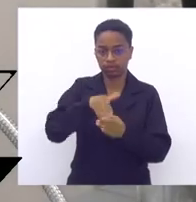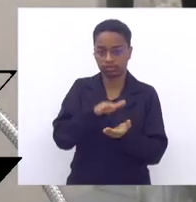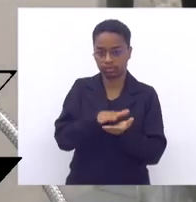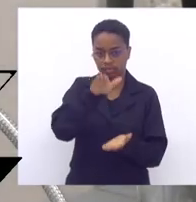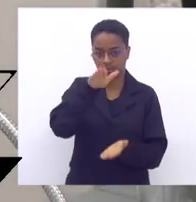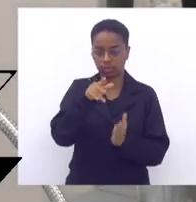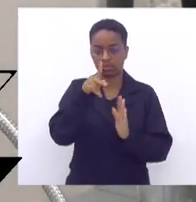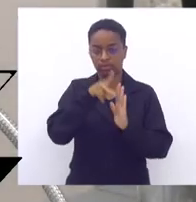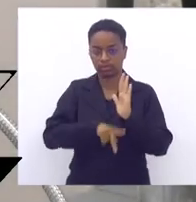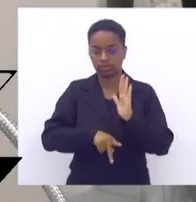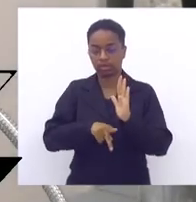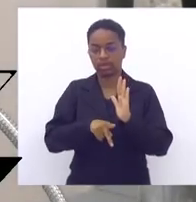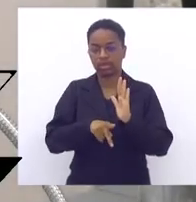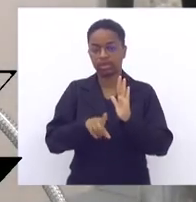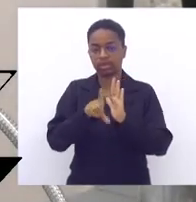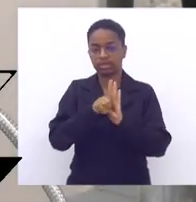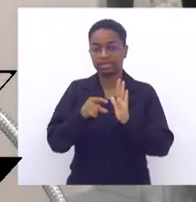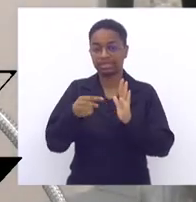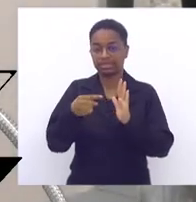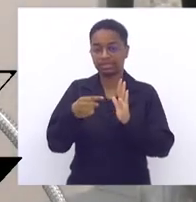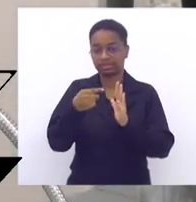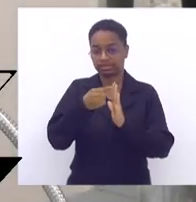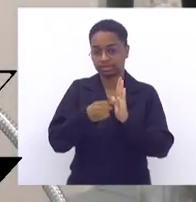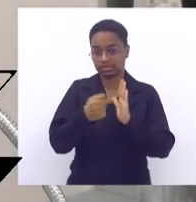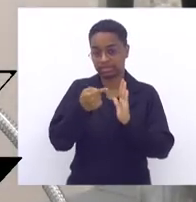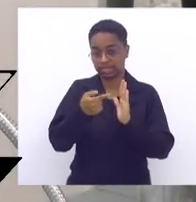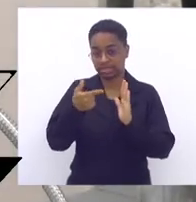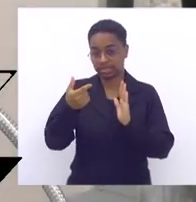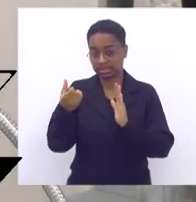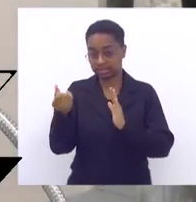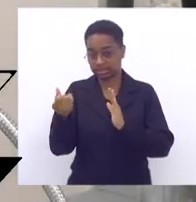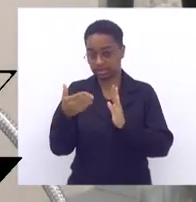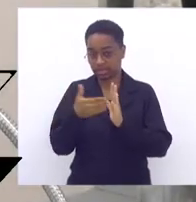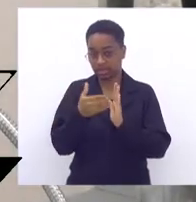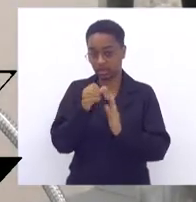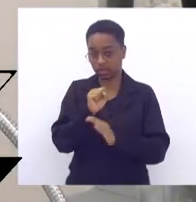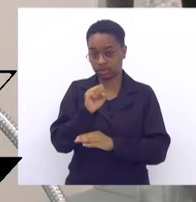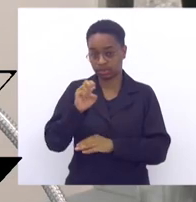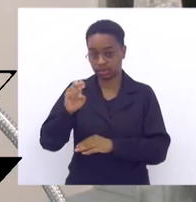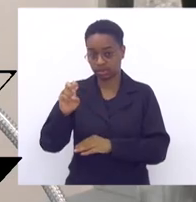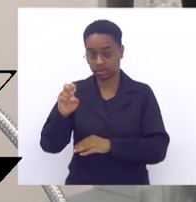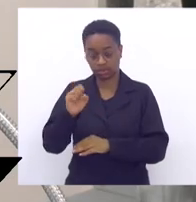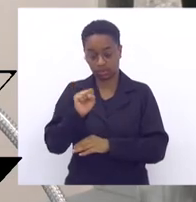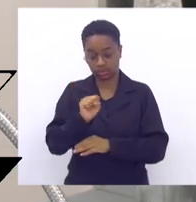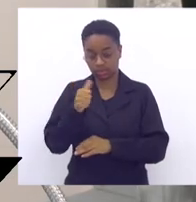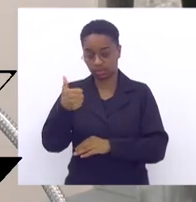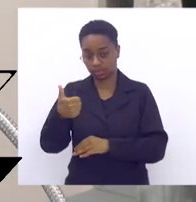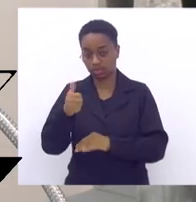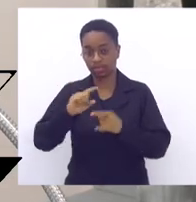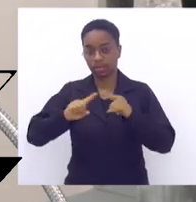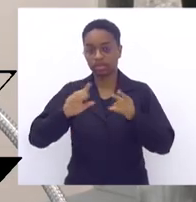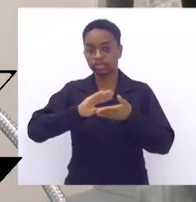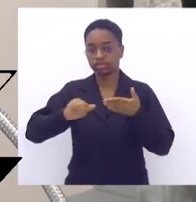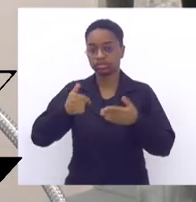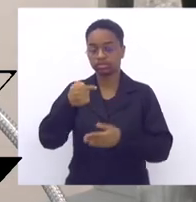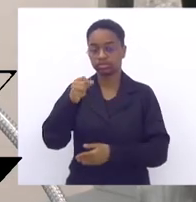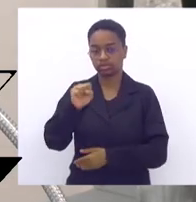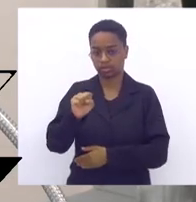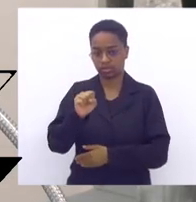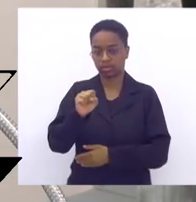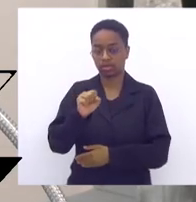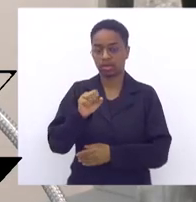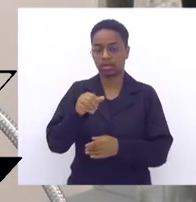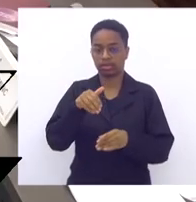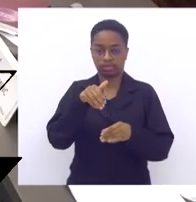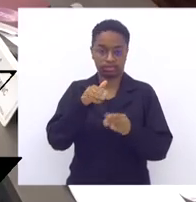dos projetos do 76 a 81, exceto 78, que está retirado de pauta, permaneçam como estão, aprovada a votação em